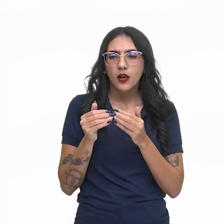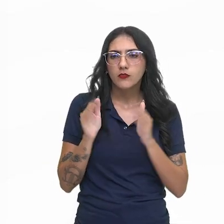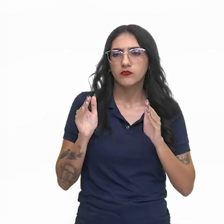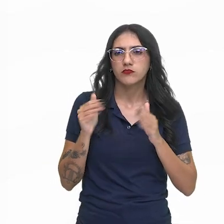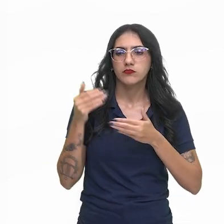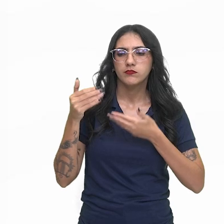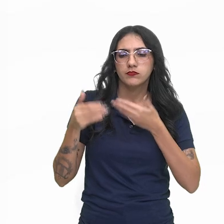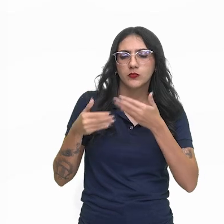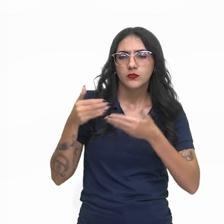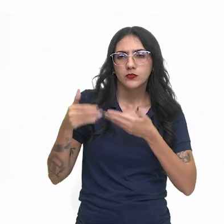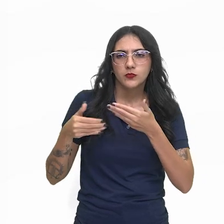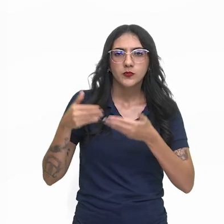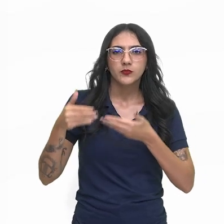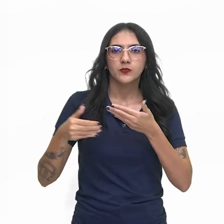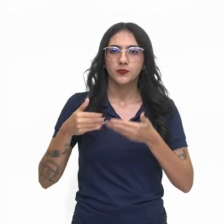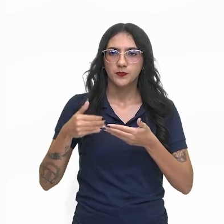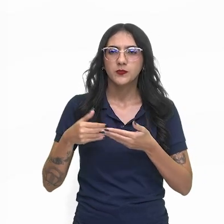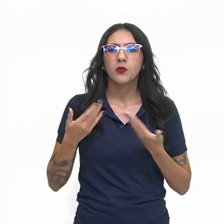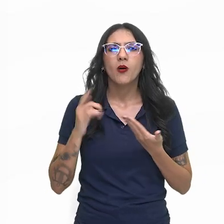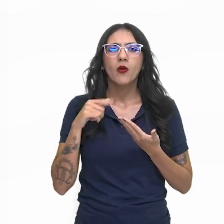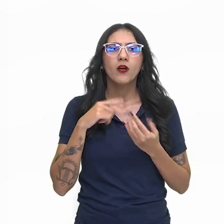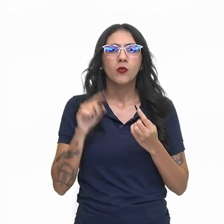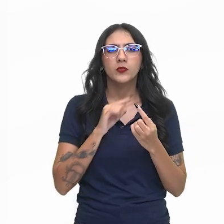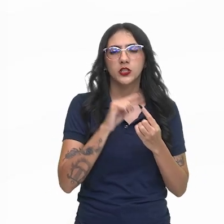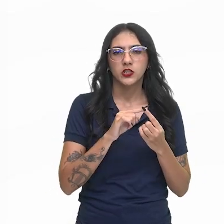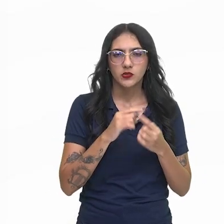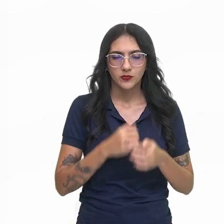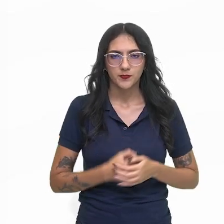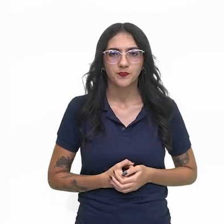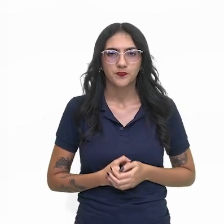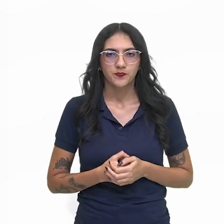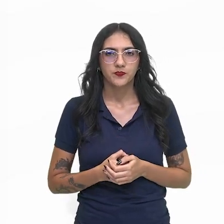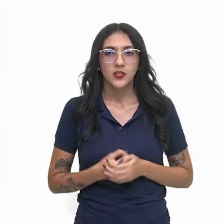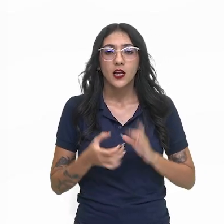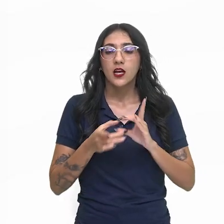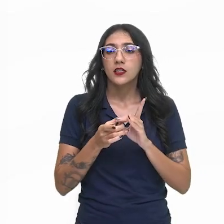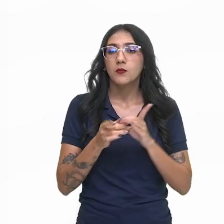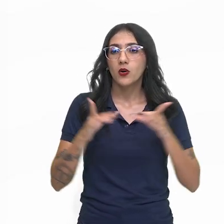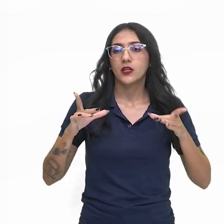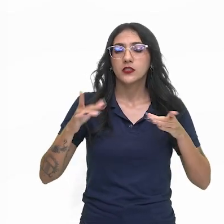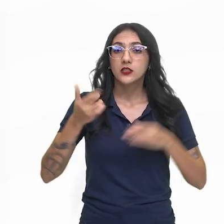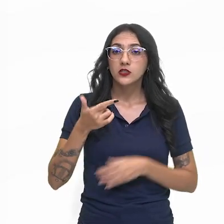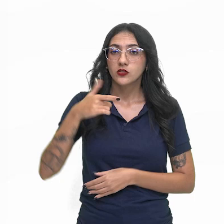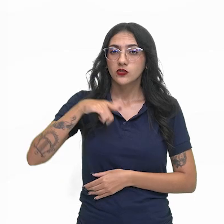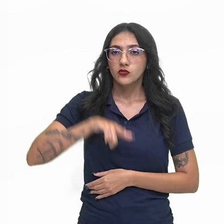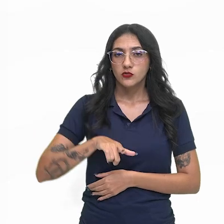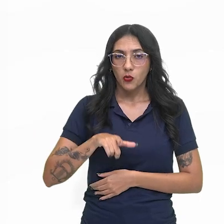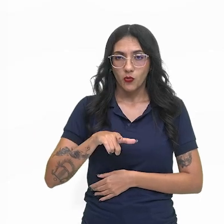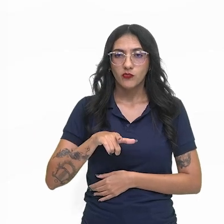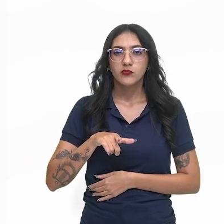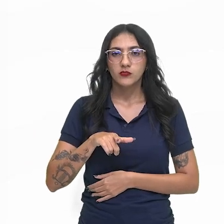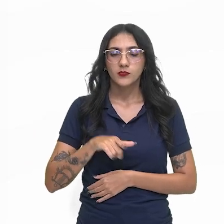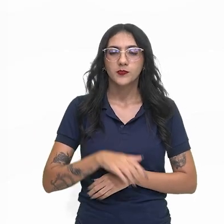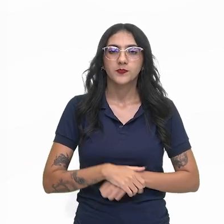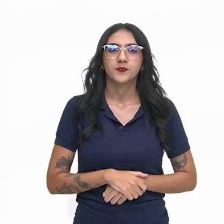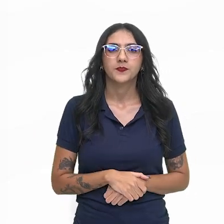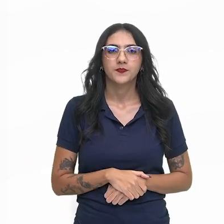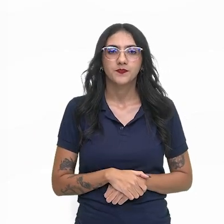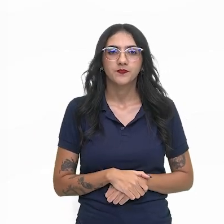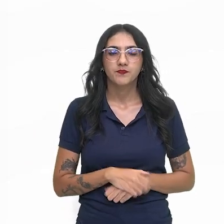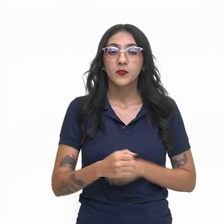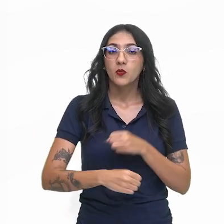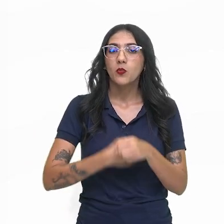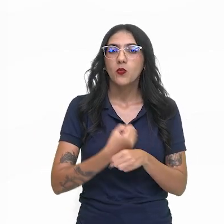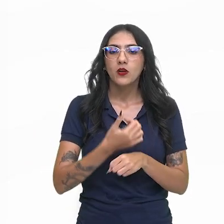lenta e gradual, que pretendia restaurar as liberdades políticas da democracia representativa.